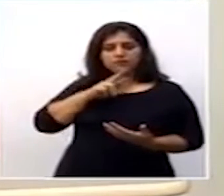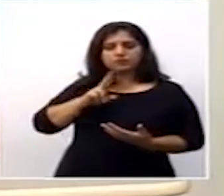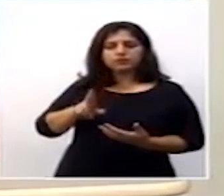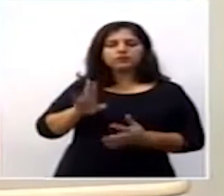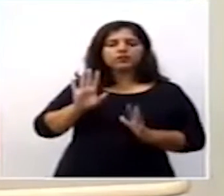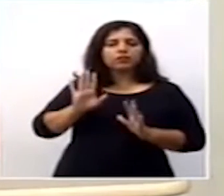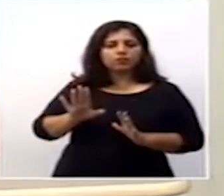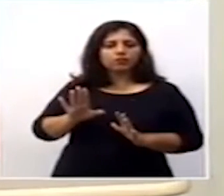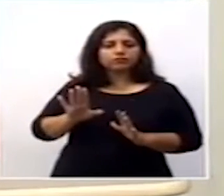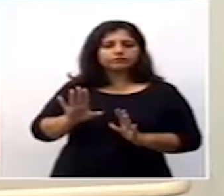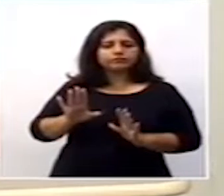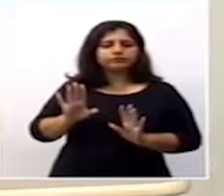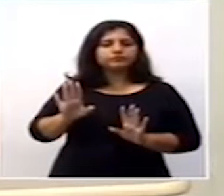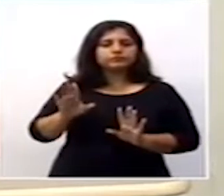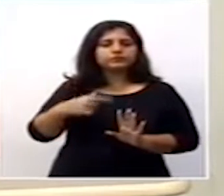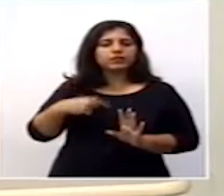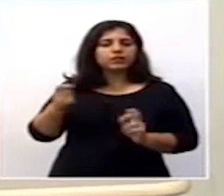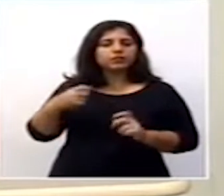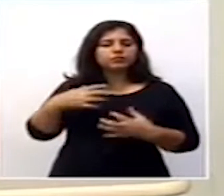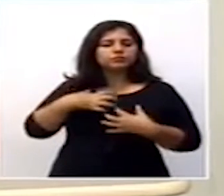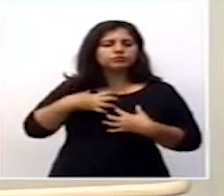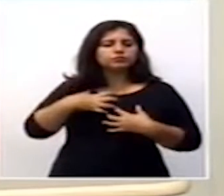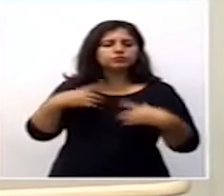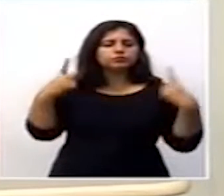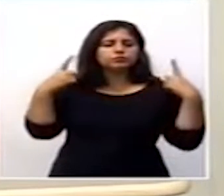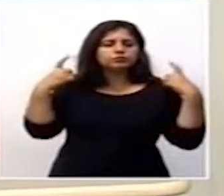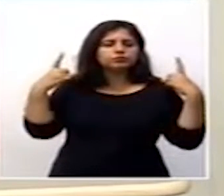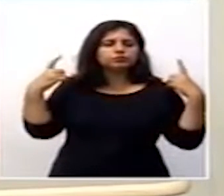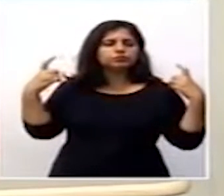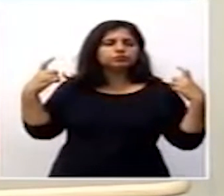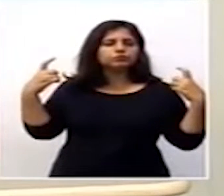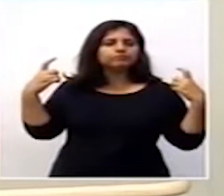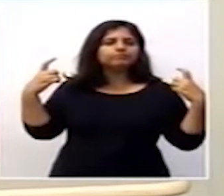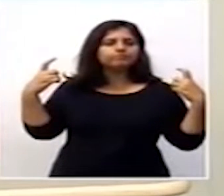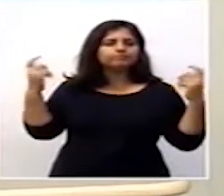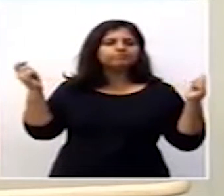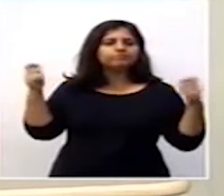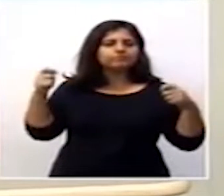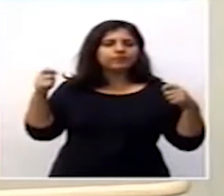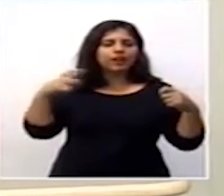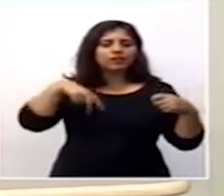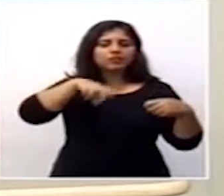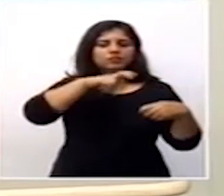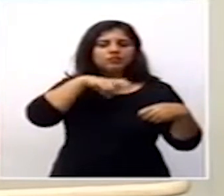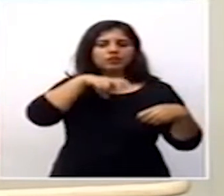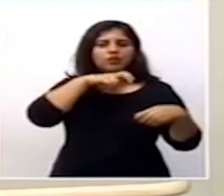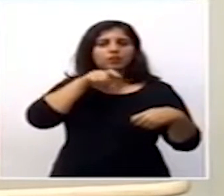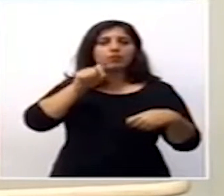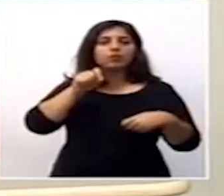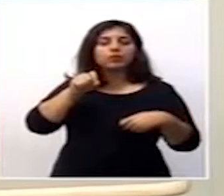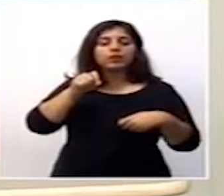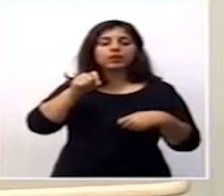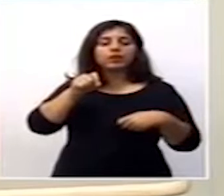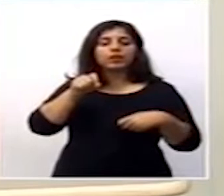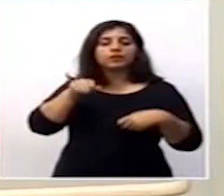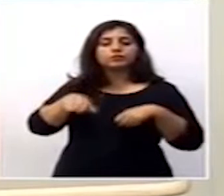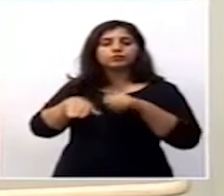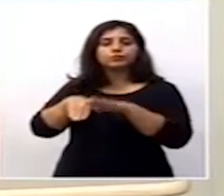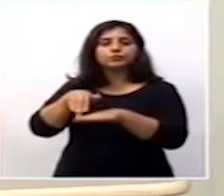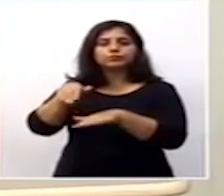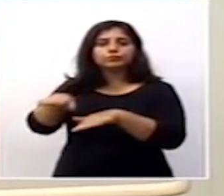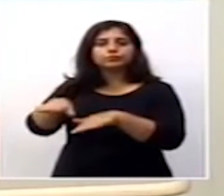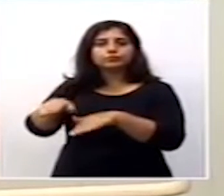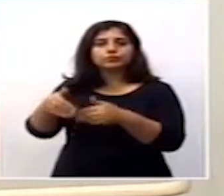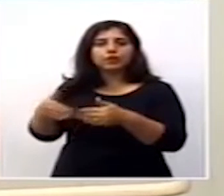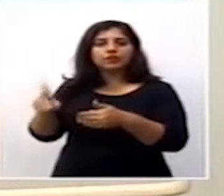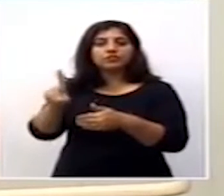assim: eu posso ouvir daqui. Ela está a uns 5 ou 6 passos